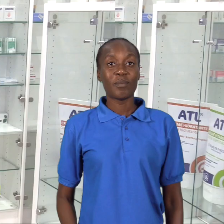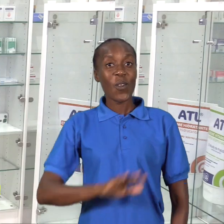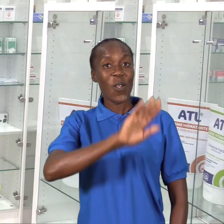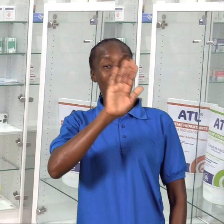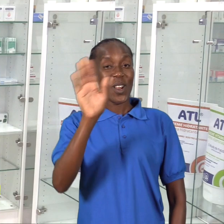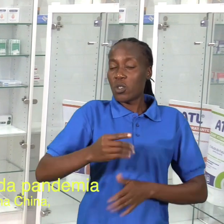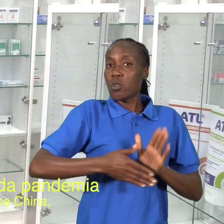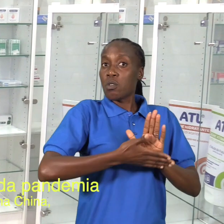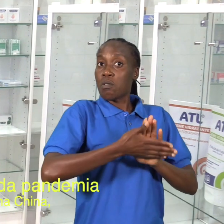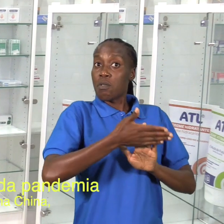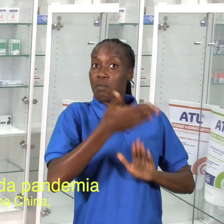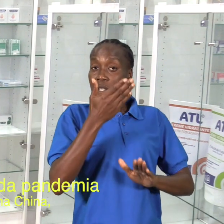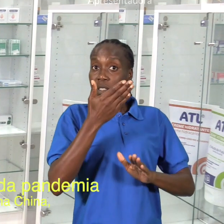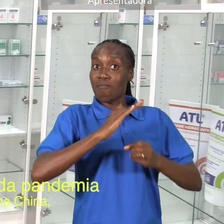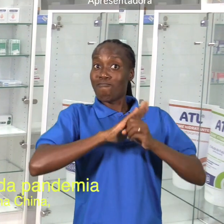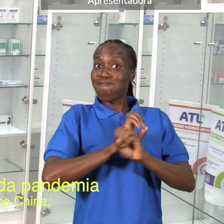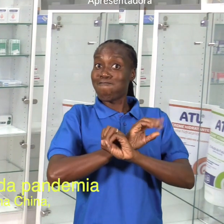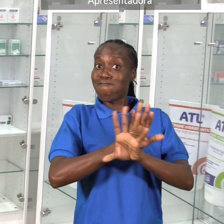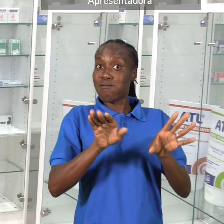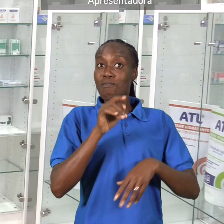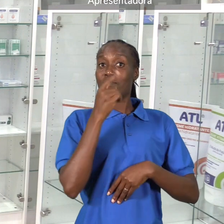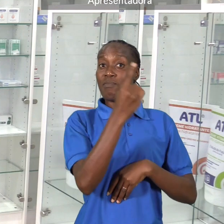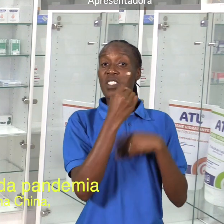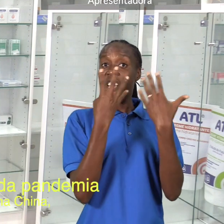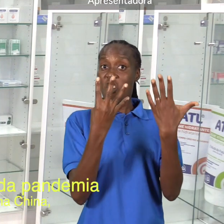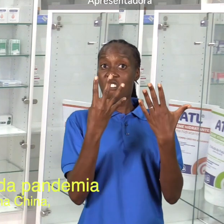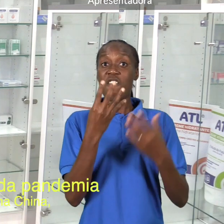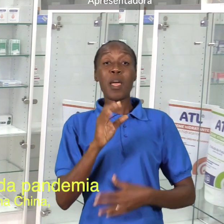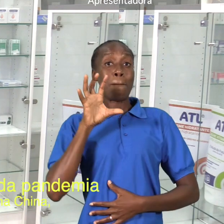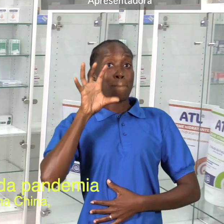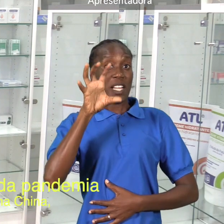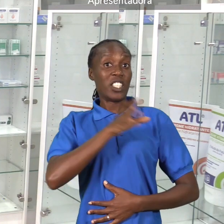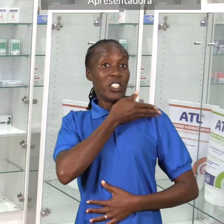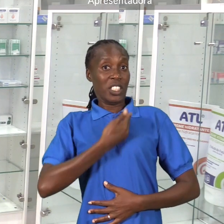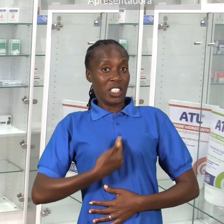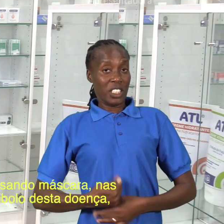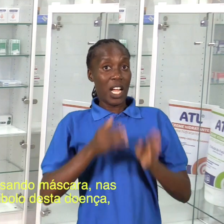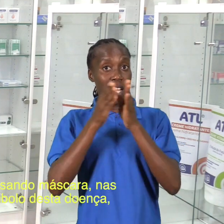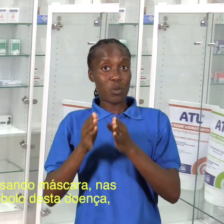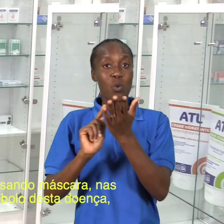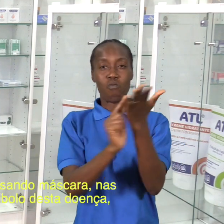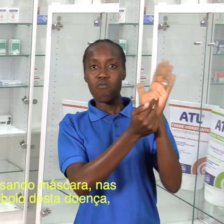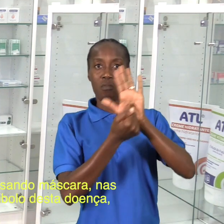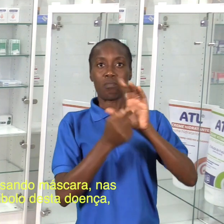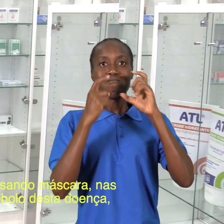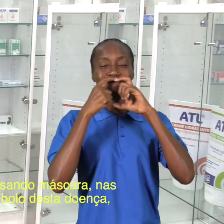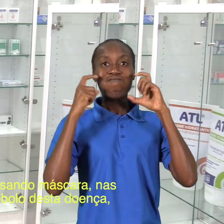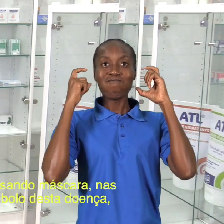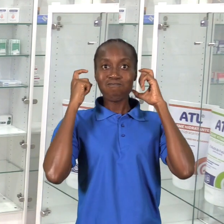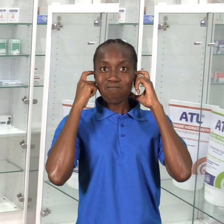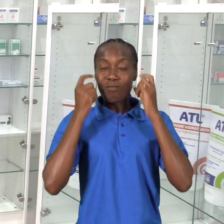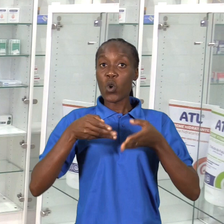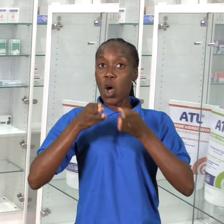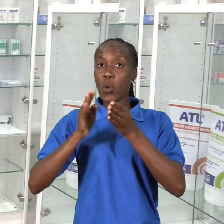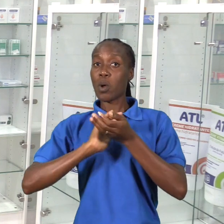Olá, desde o início da pandemia da Covid-19 na China, a imagem de pessoas usando máscara de